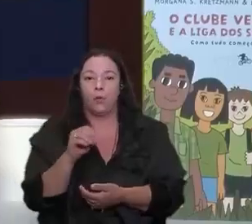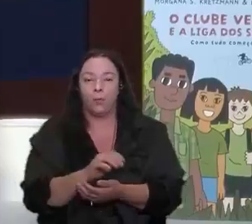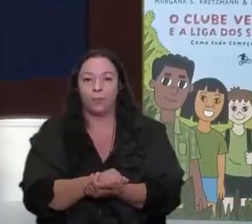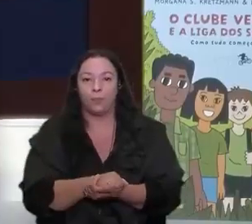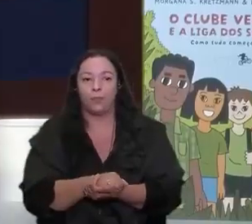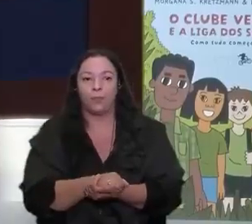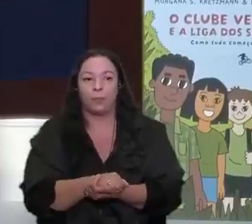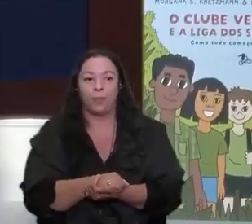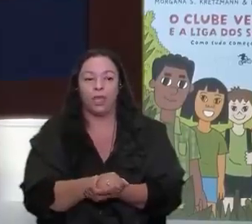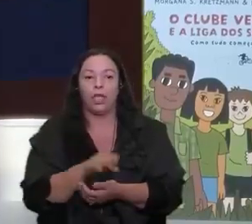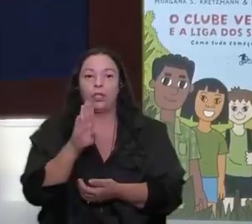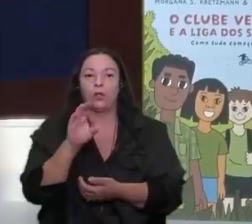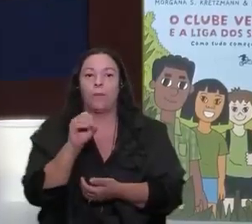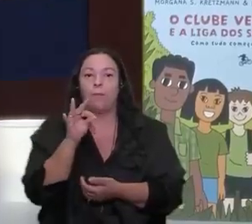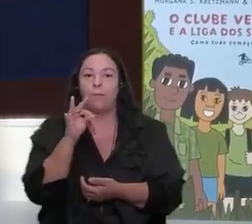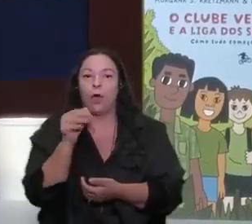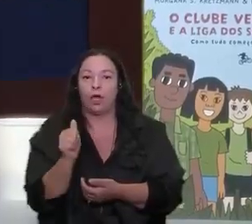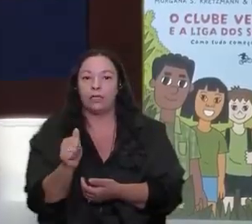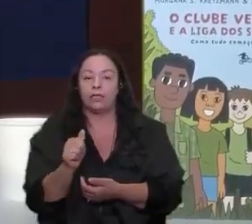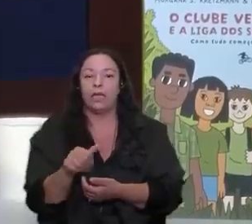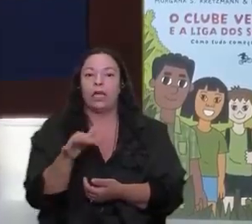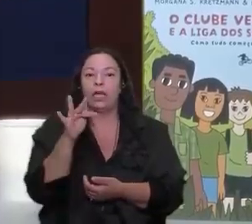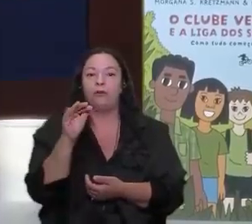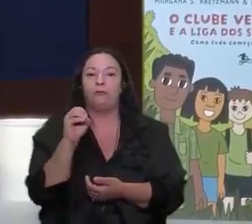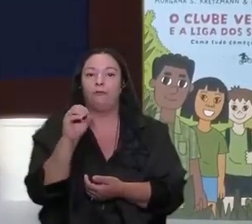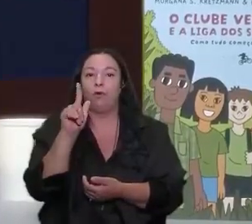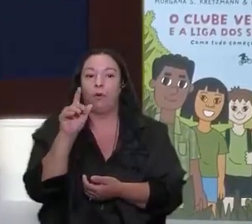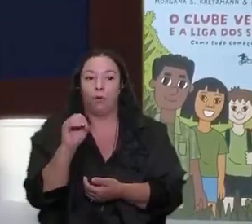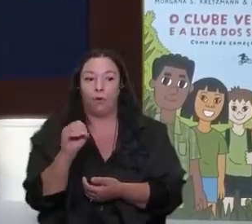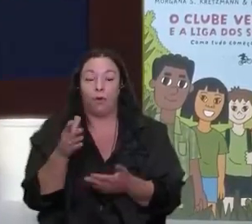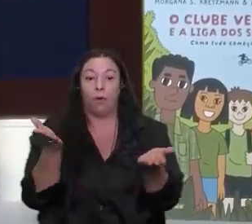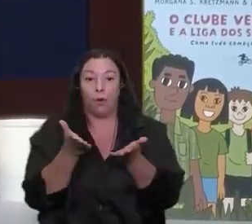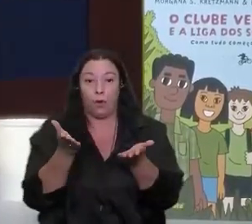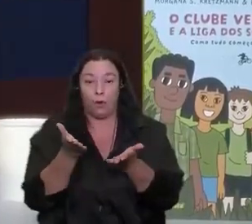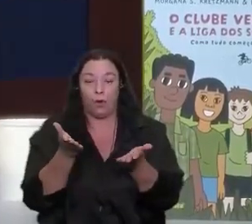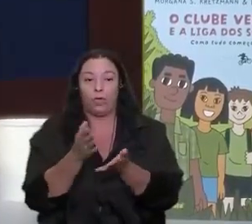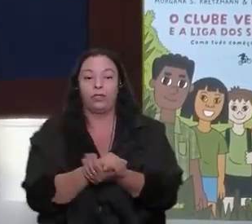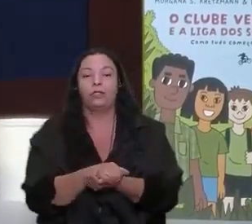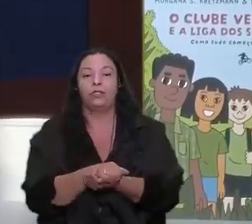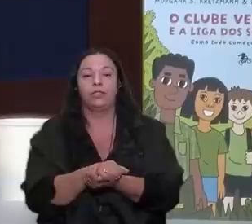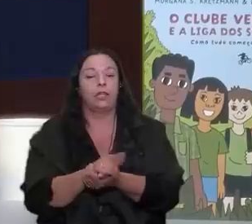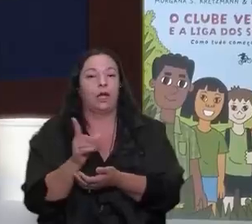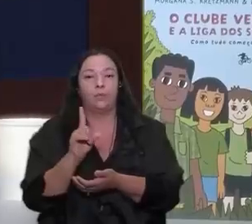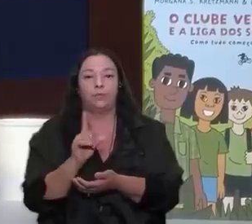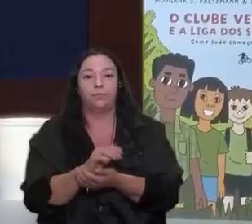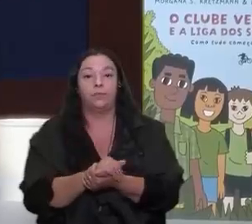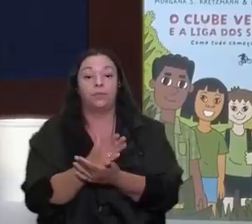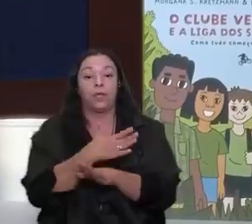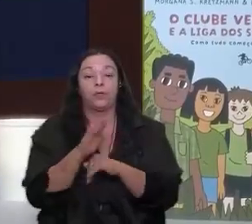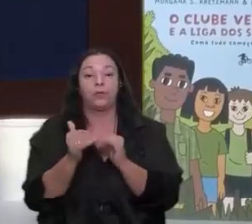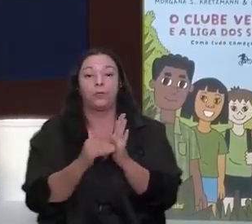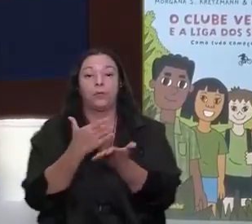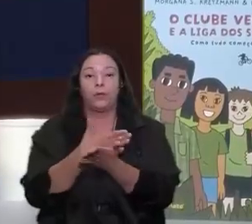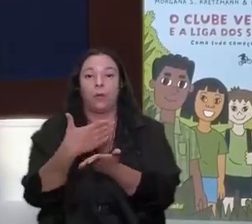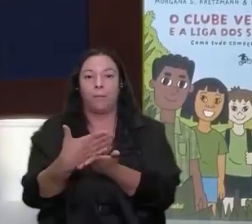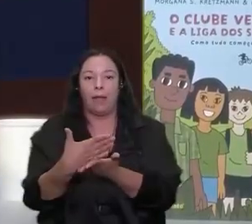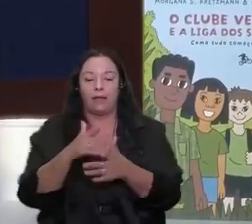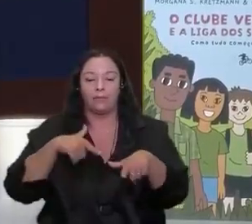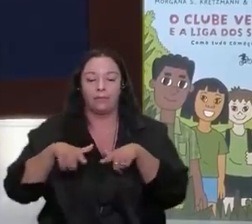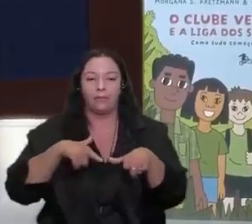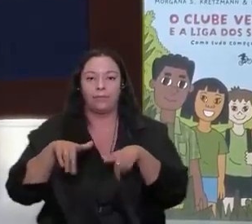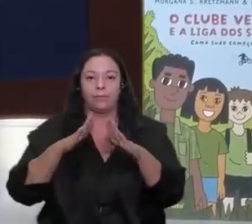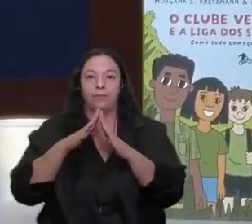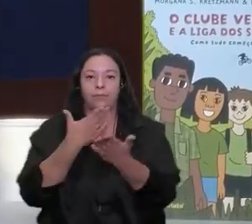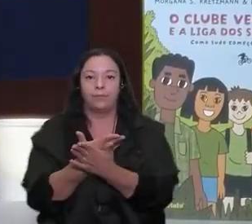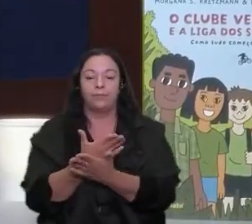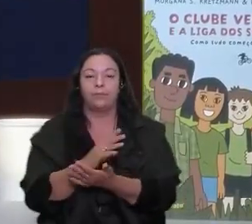eram verdadeiros esgotos a céu aberto, e hoje não, estão balneados. E tudo começa com o trabalho das escolas,